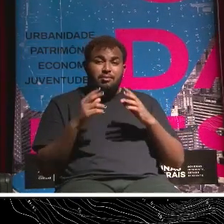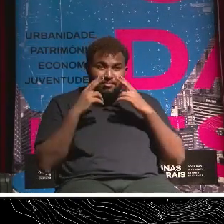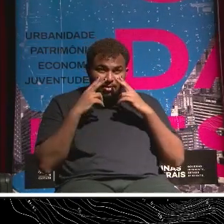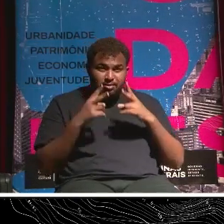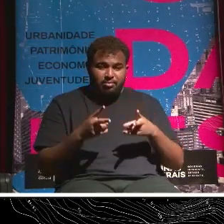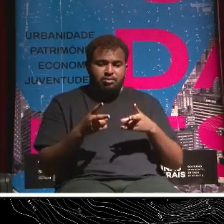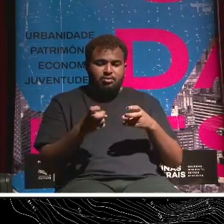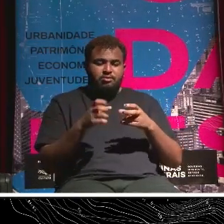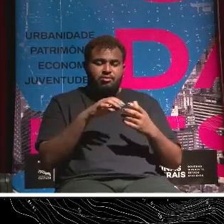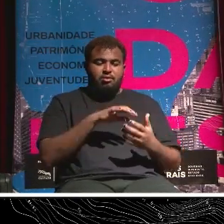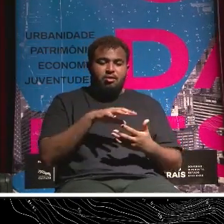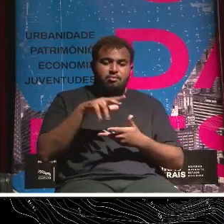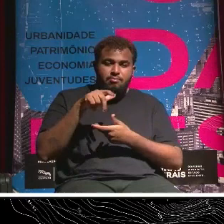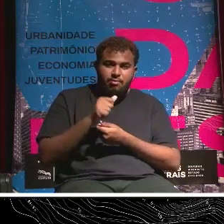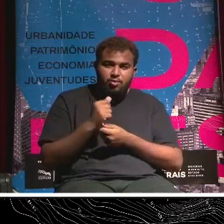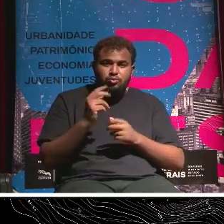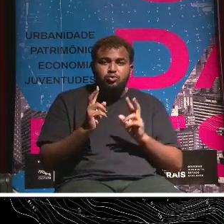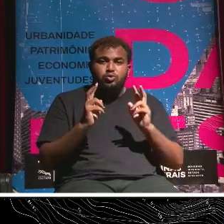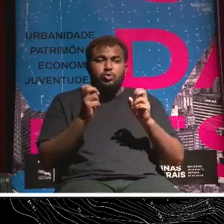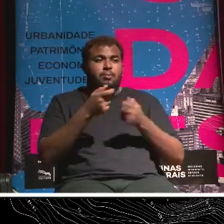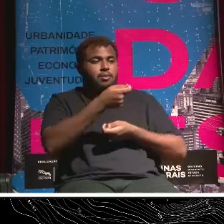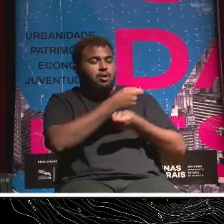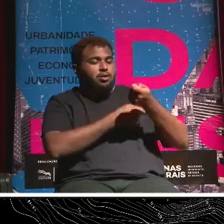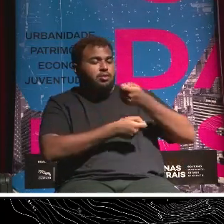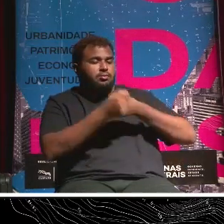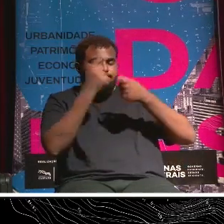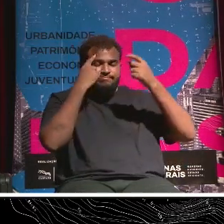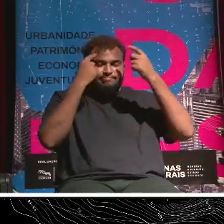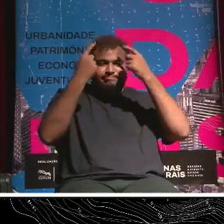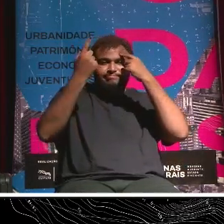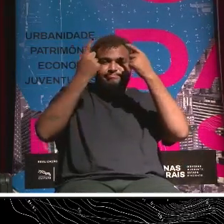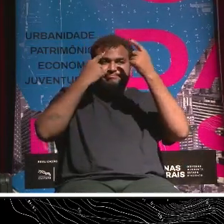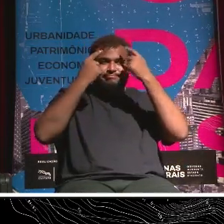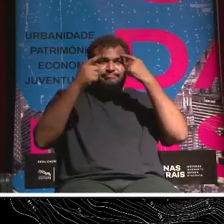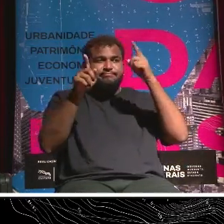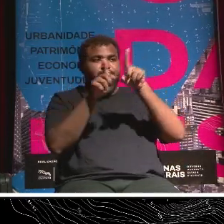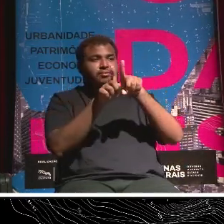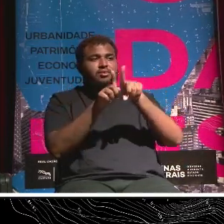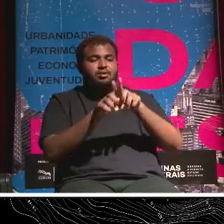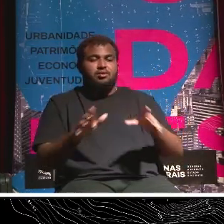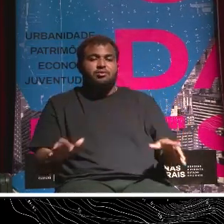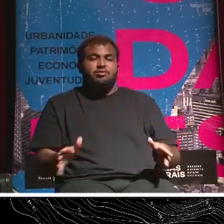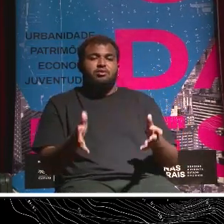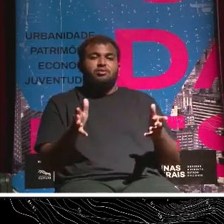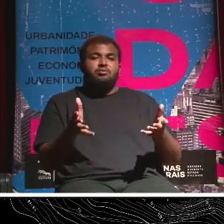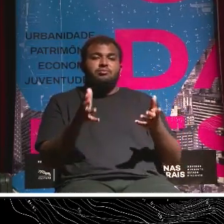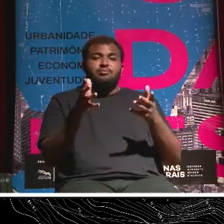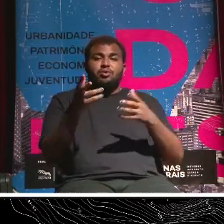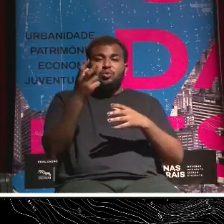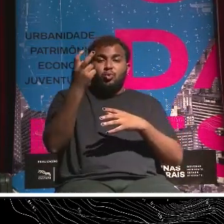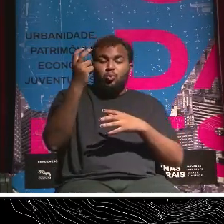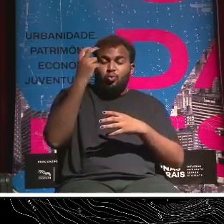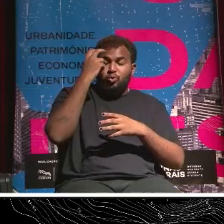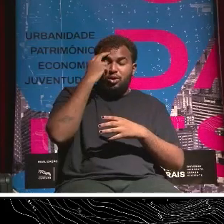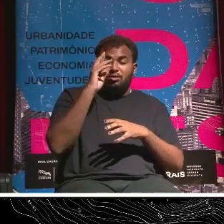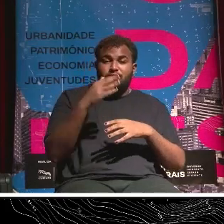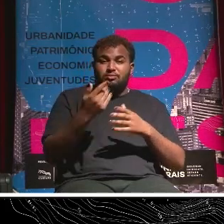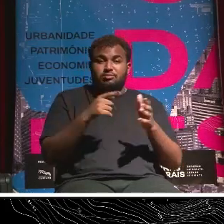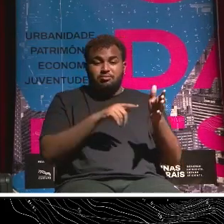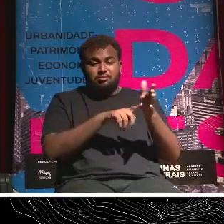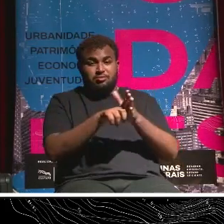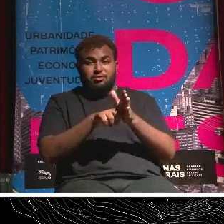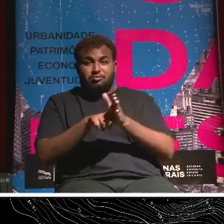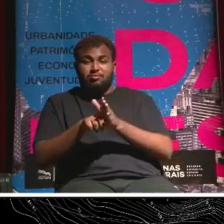no âmbito das discussões sobre economia criativa e fomento cultural. Então, gente, algumas perguntas